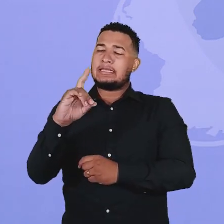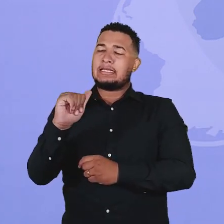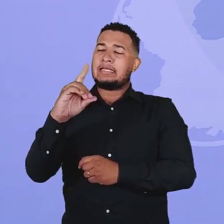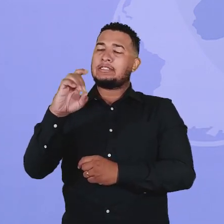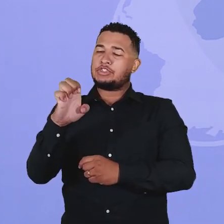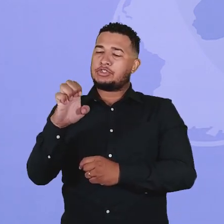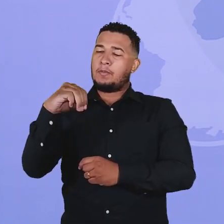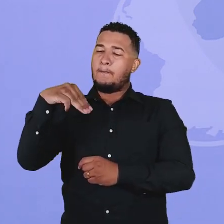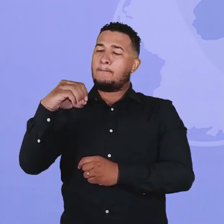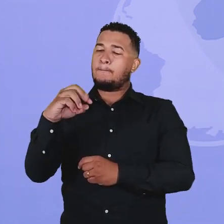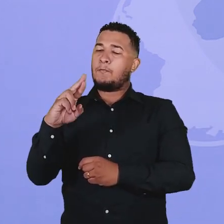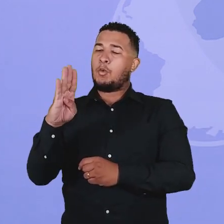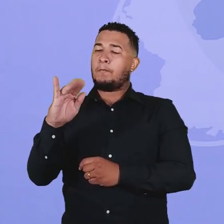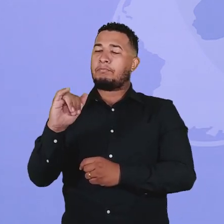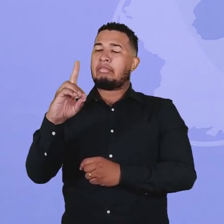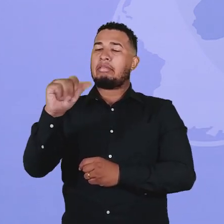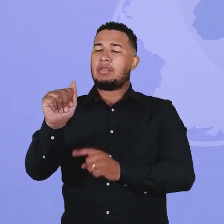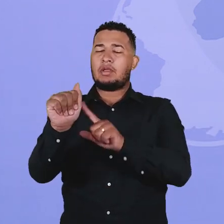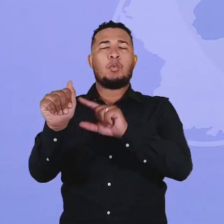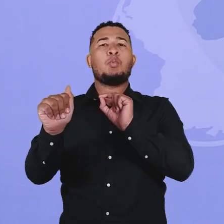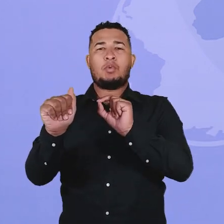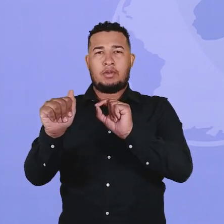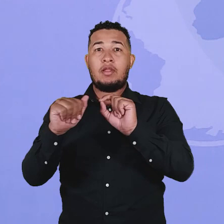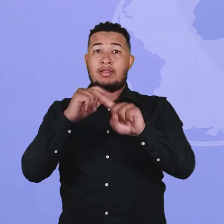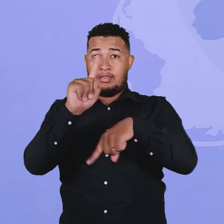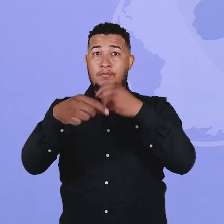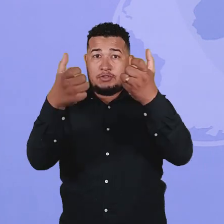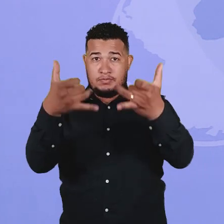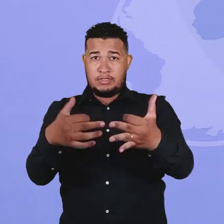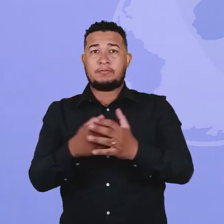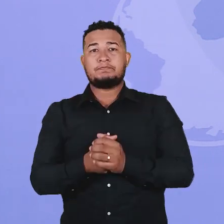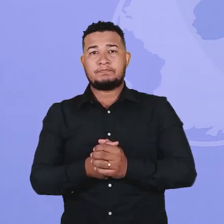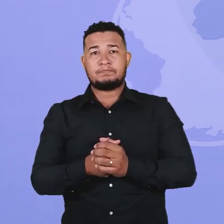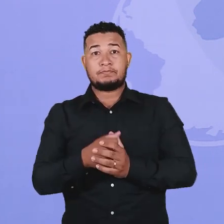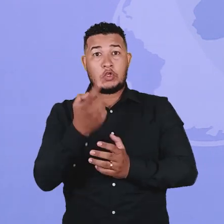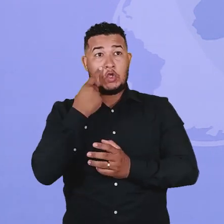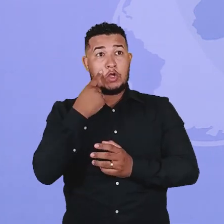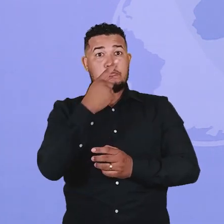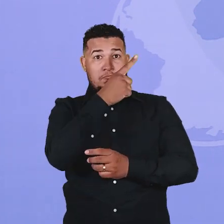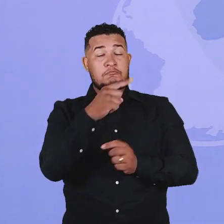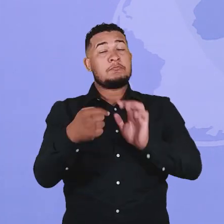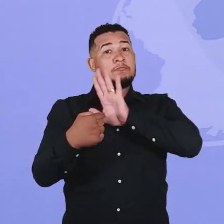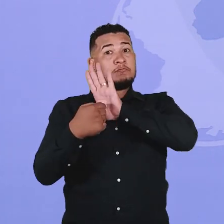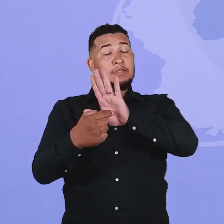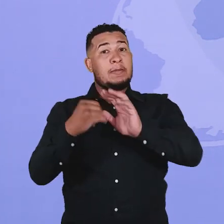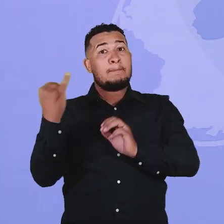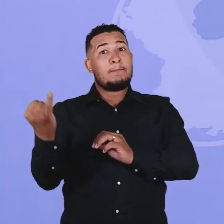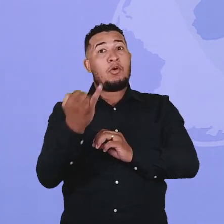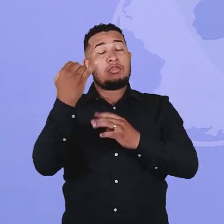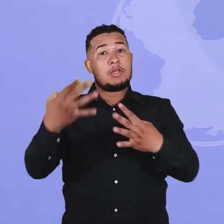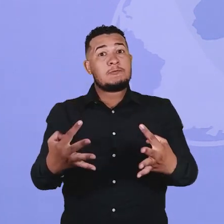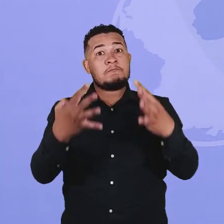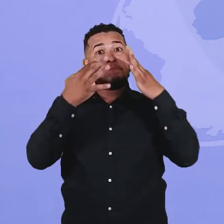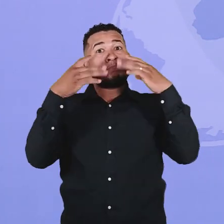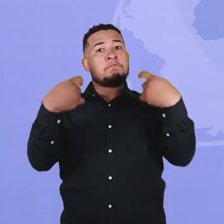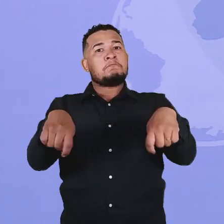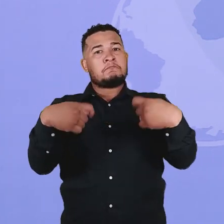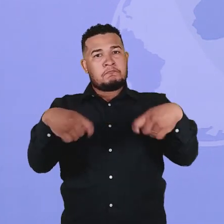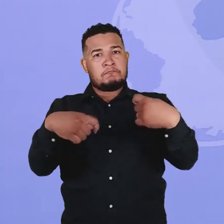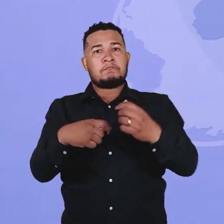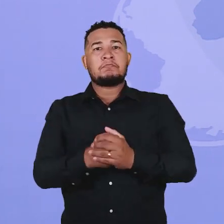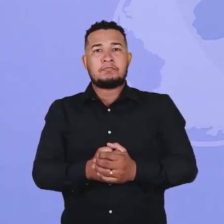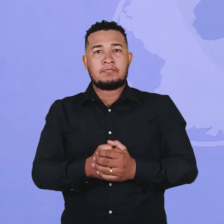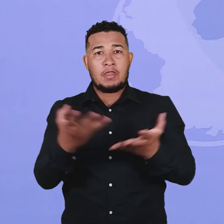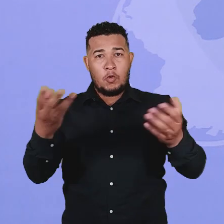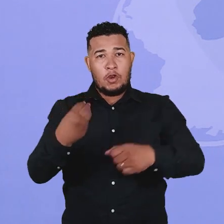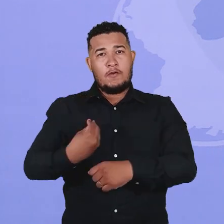Daqui a pouco a gente vai chegar lá. O próximo slide fala algo muito importante e eu quero que você se atente muito para isso.